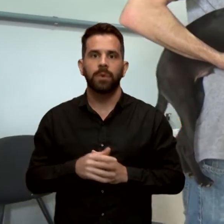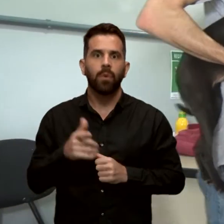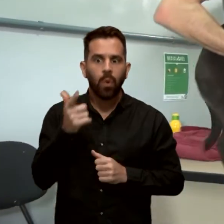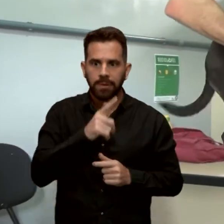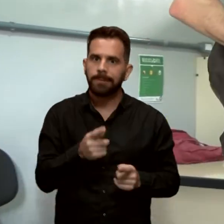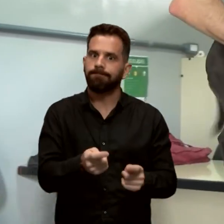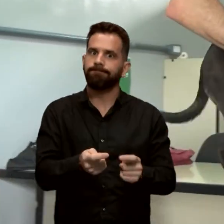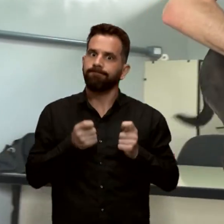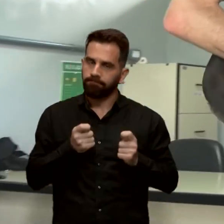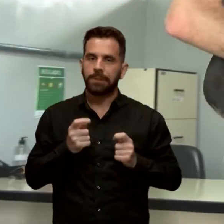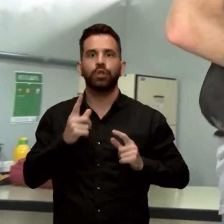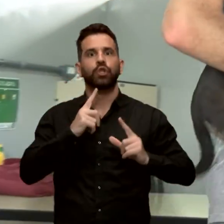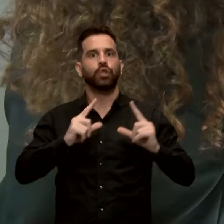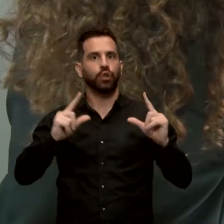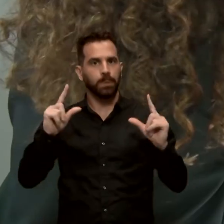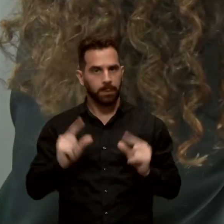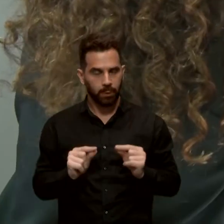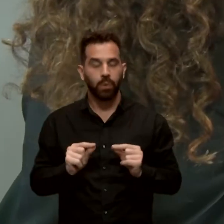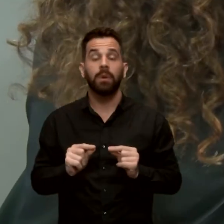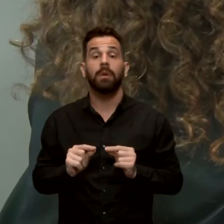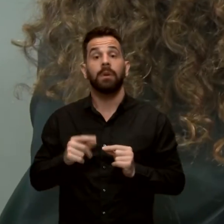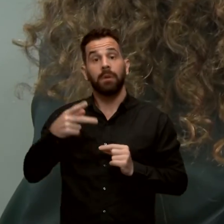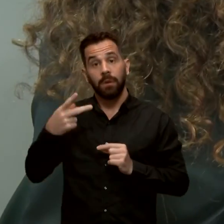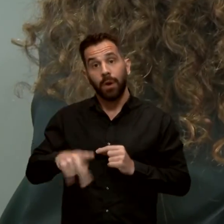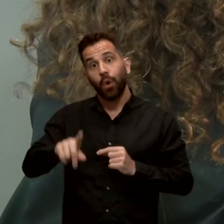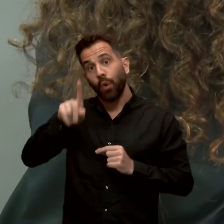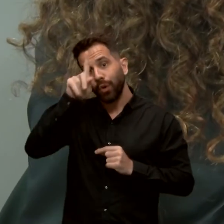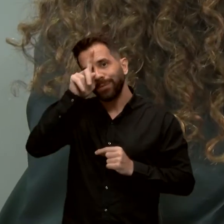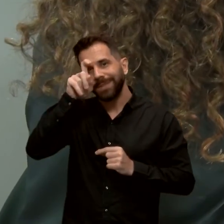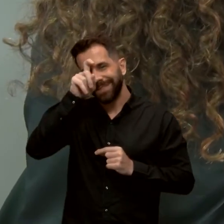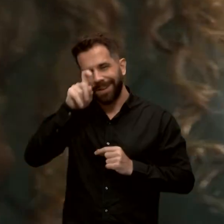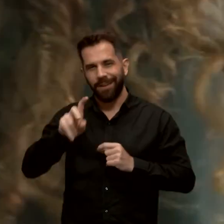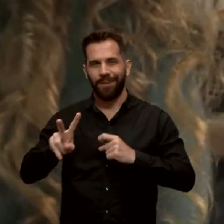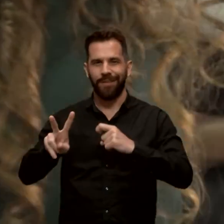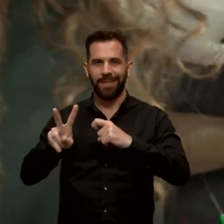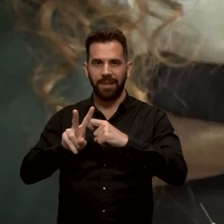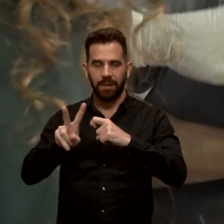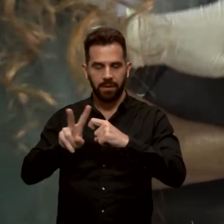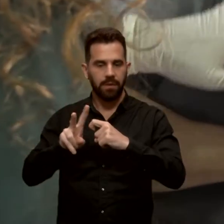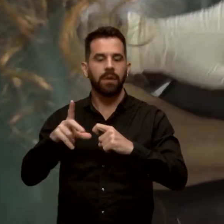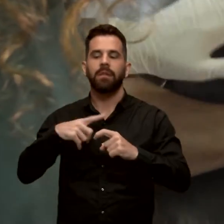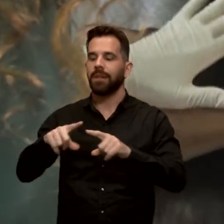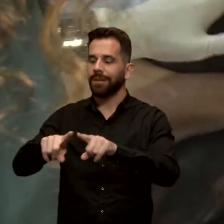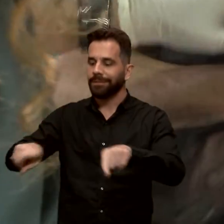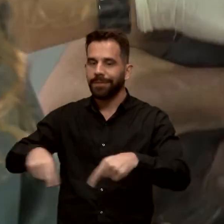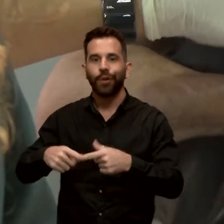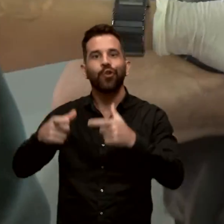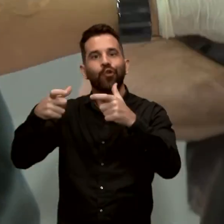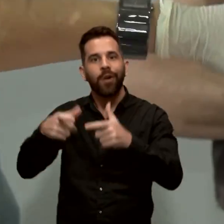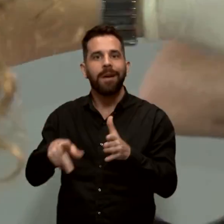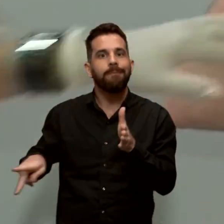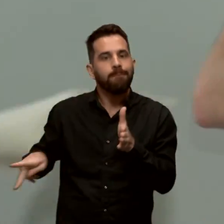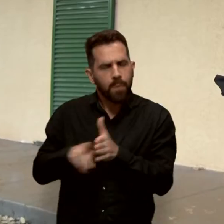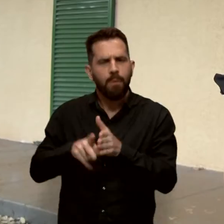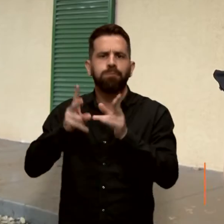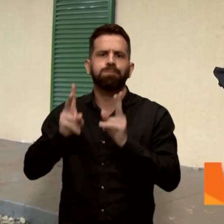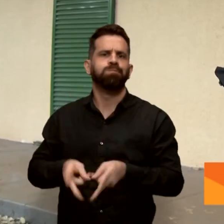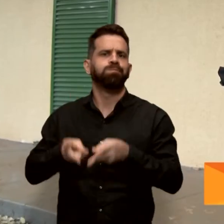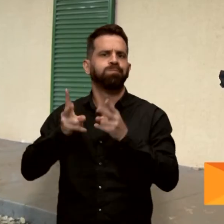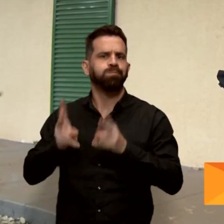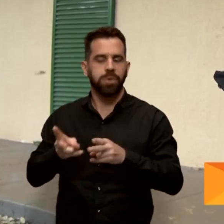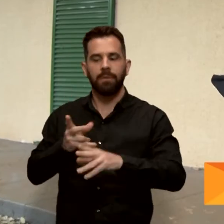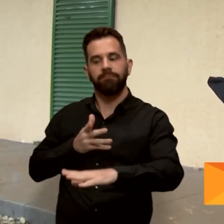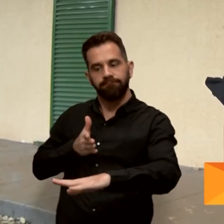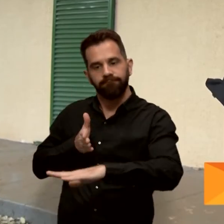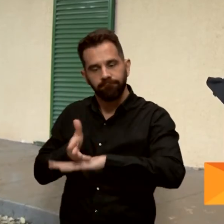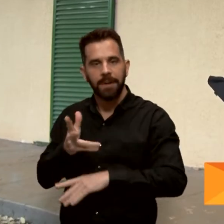esses números, o Hospital Veterinário da UFG conta com um posto de vacinação permanente. O